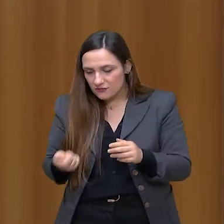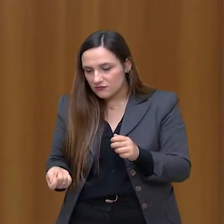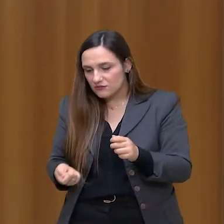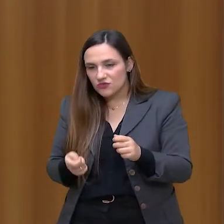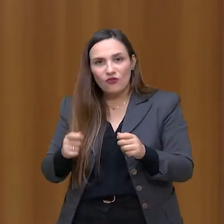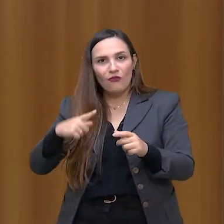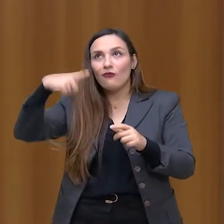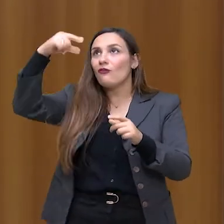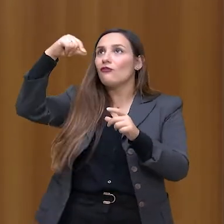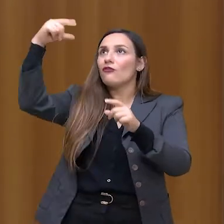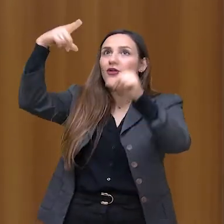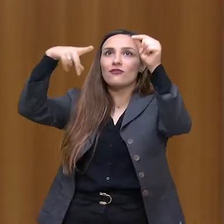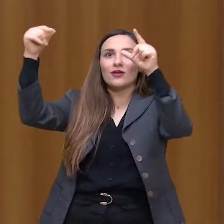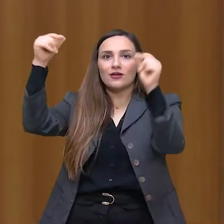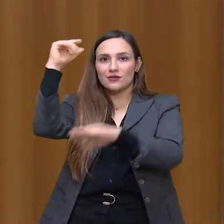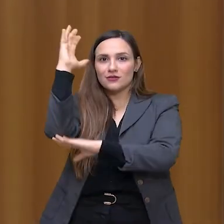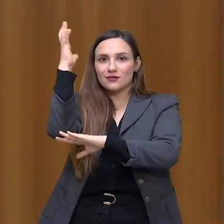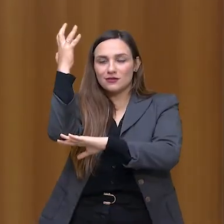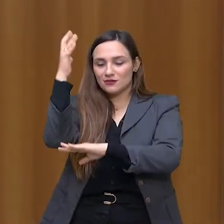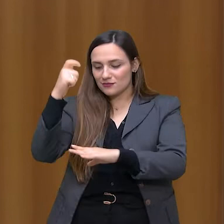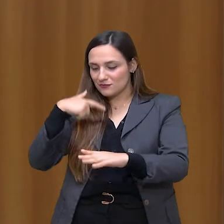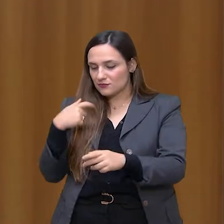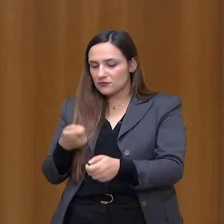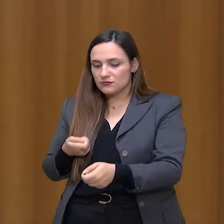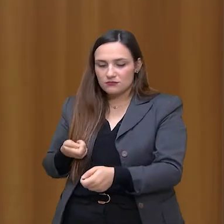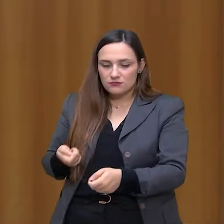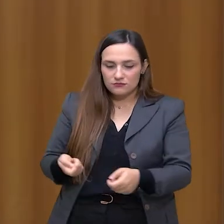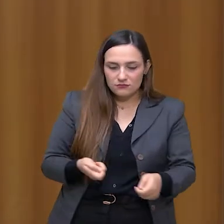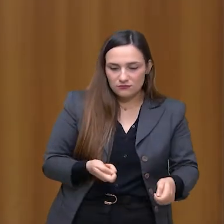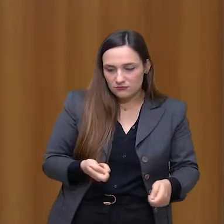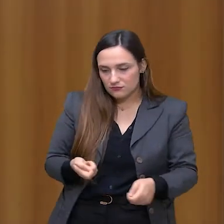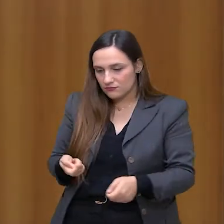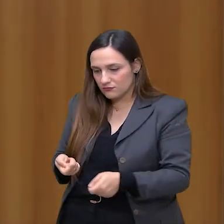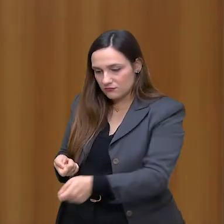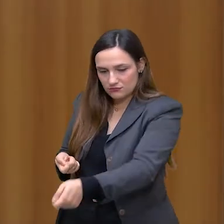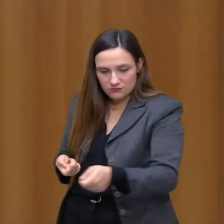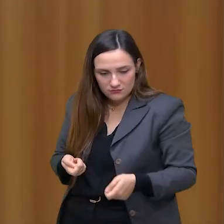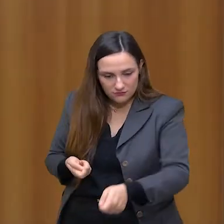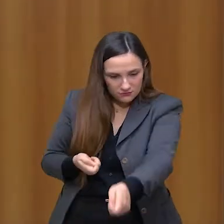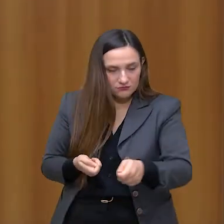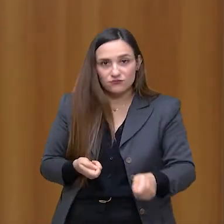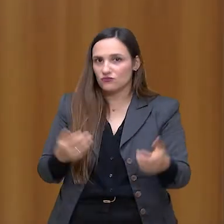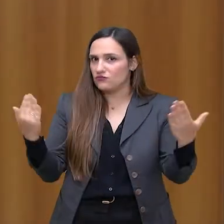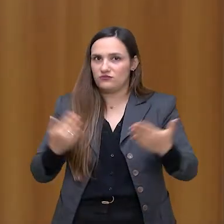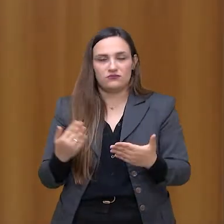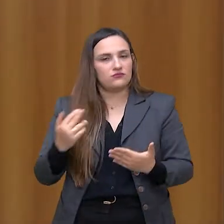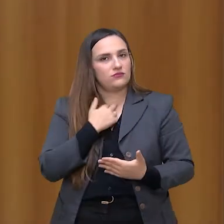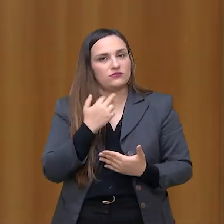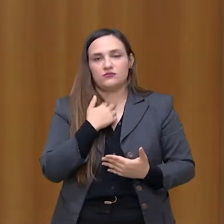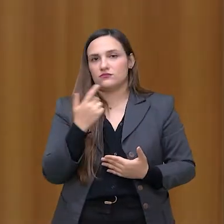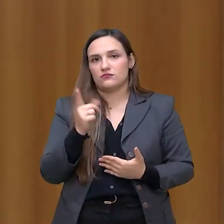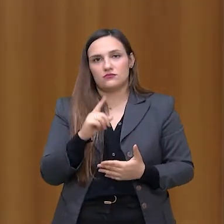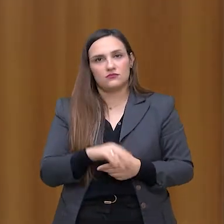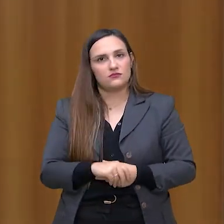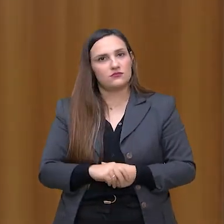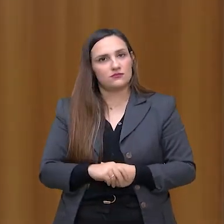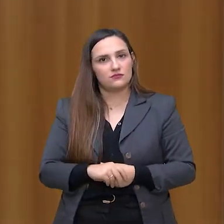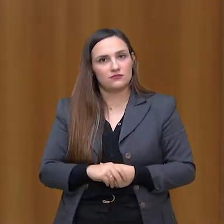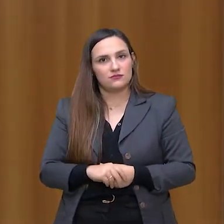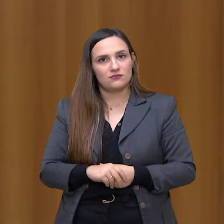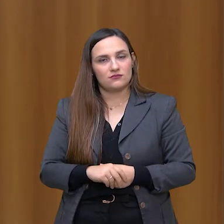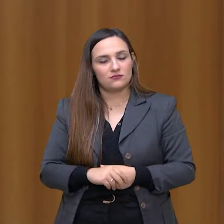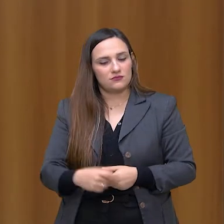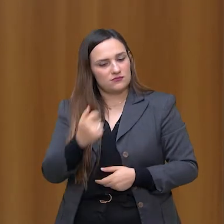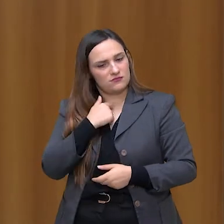estão vindo. E isso não vem da noite para o dia, né? A gente diz que isso... Eu trato o direito ao meio ambiente como um